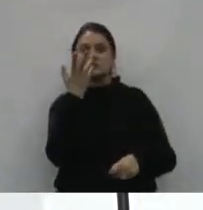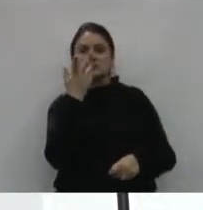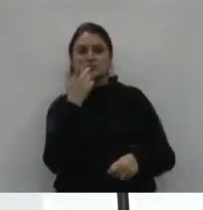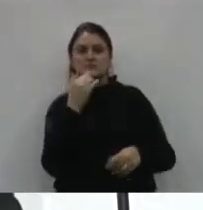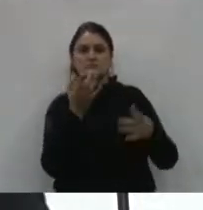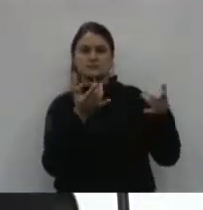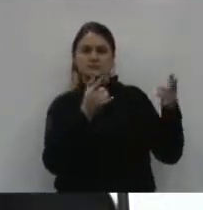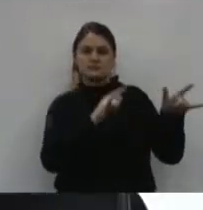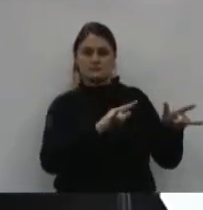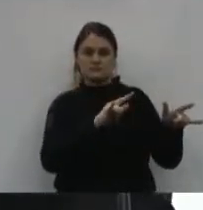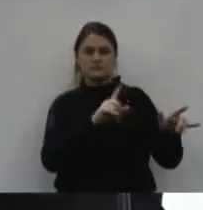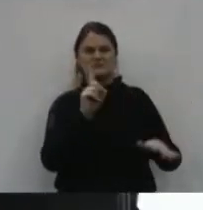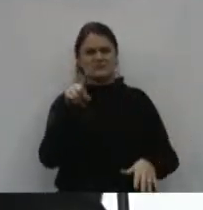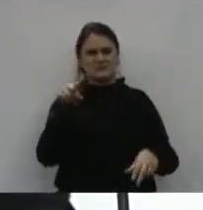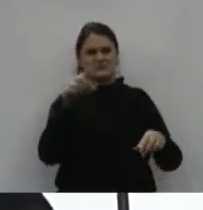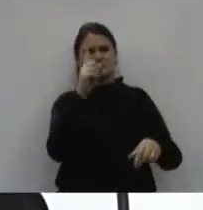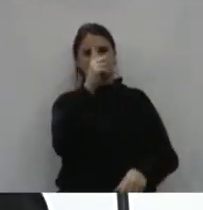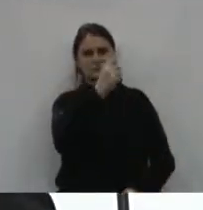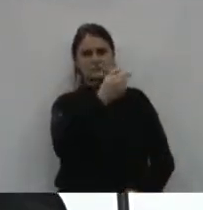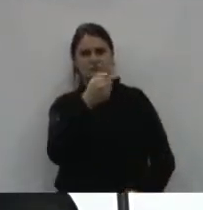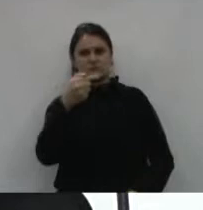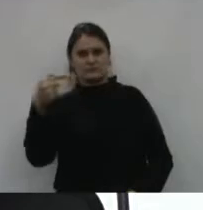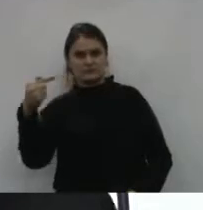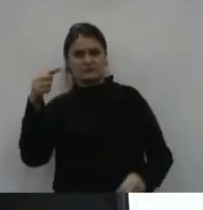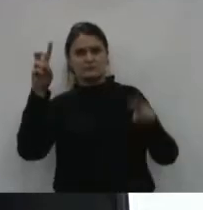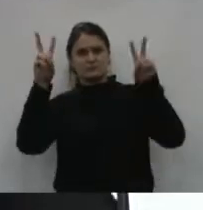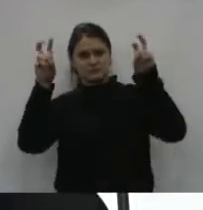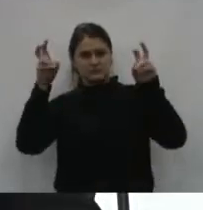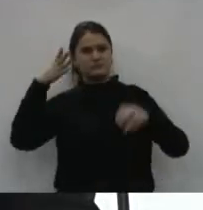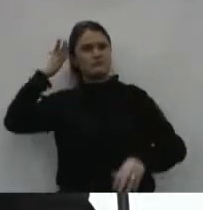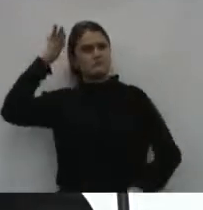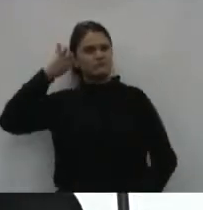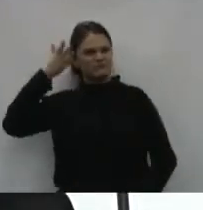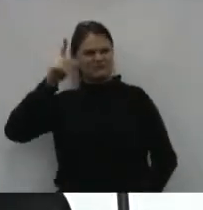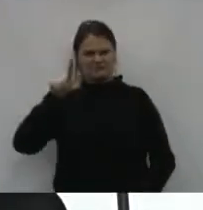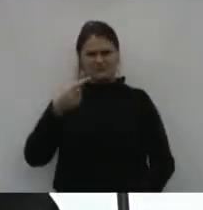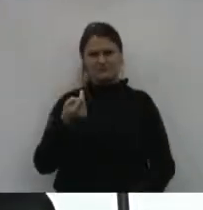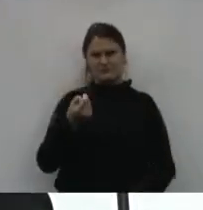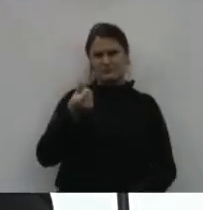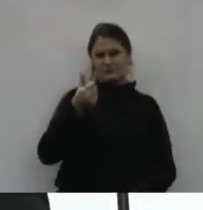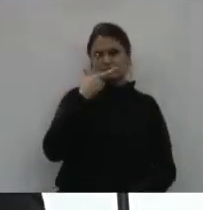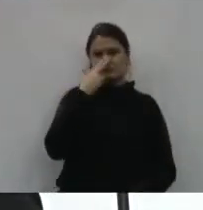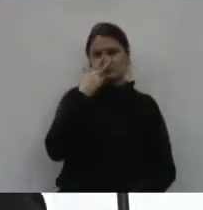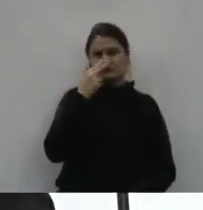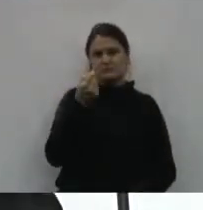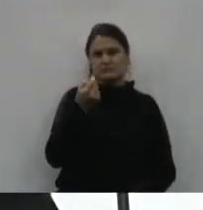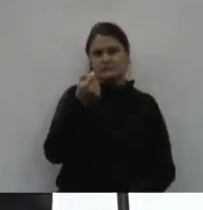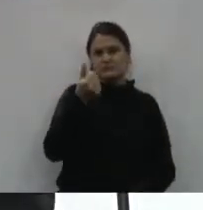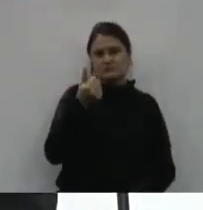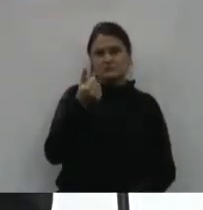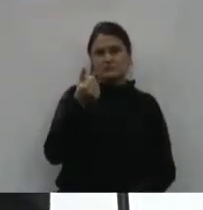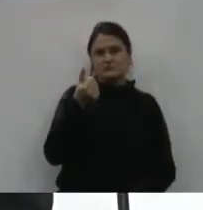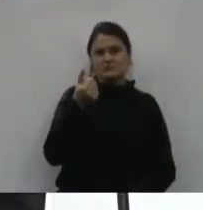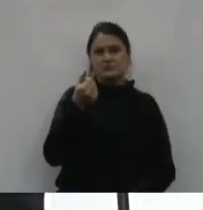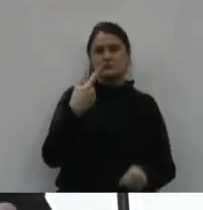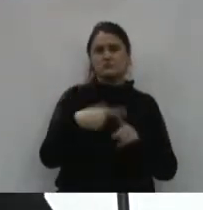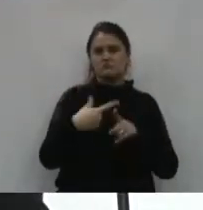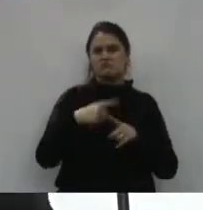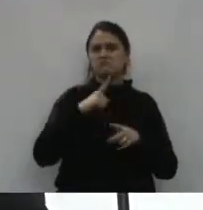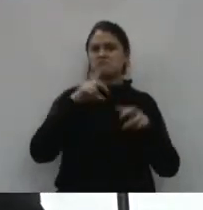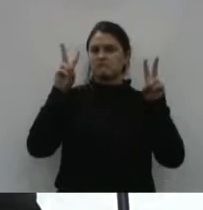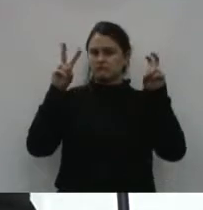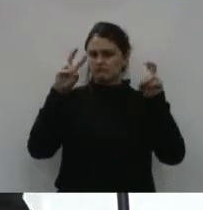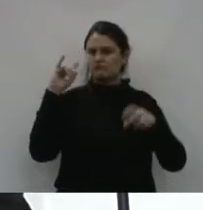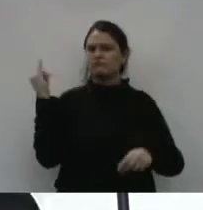eu penso assim semana uma semana só não é mais uma semana é muito pouco né pra pra ser assim